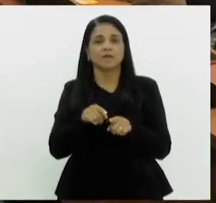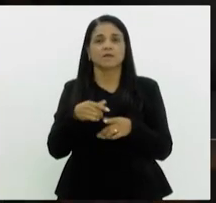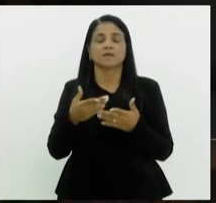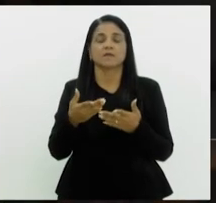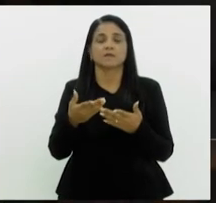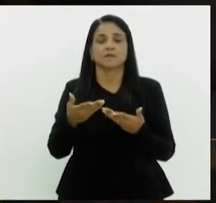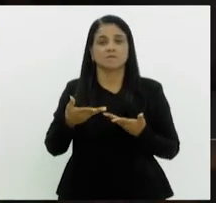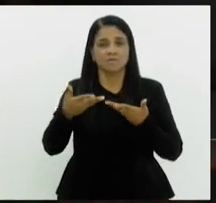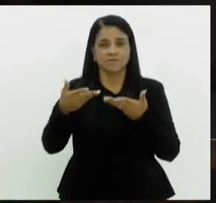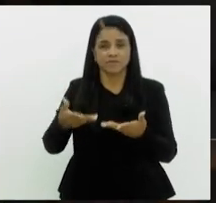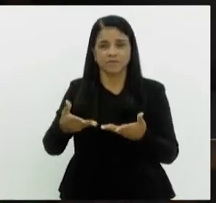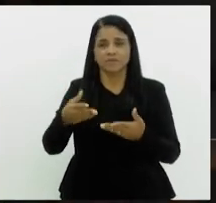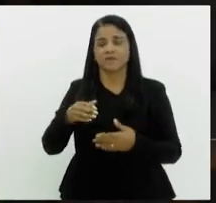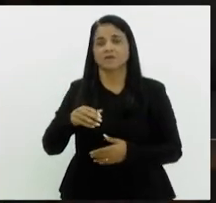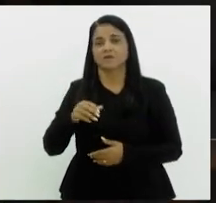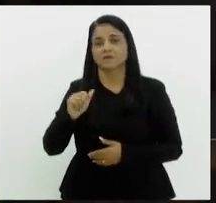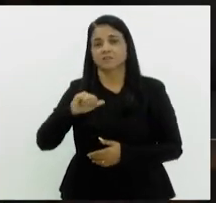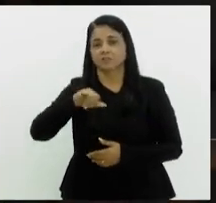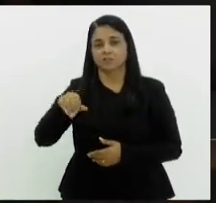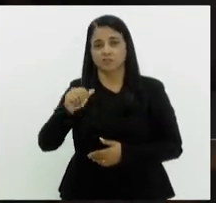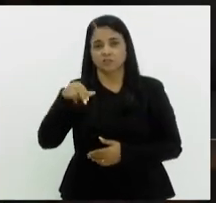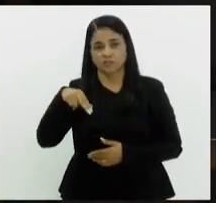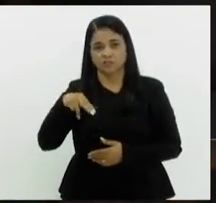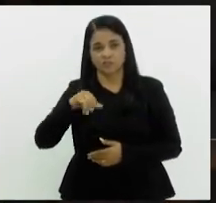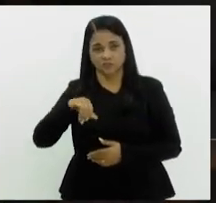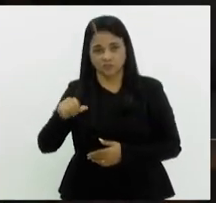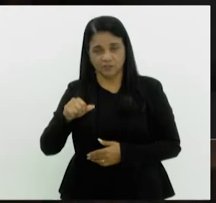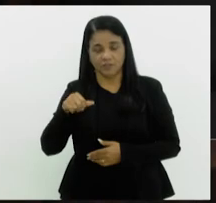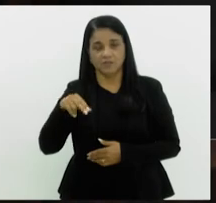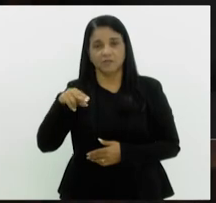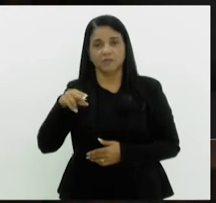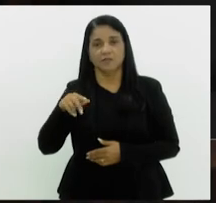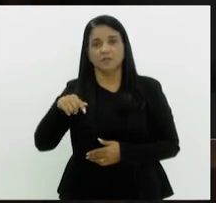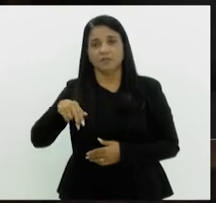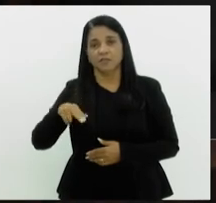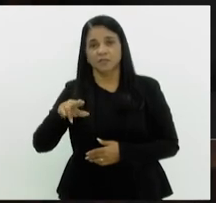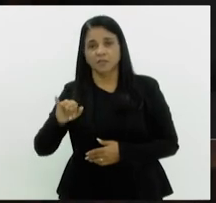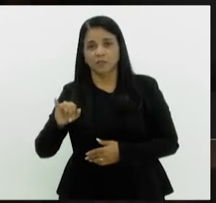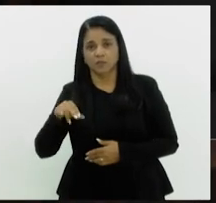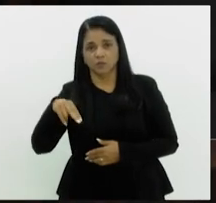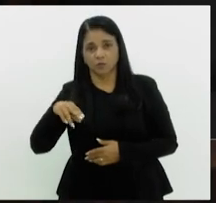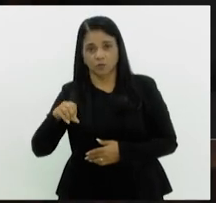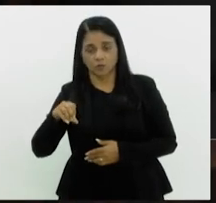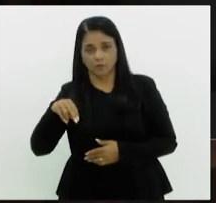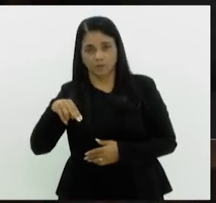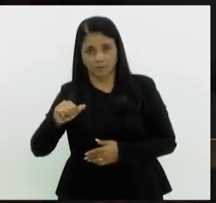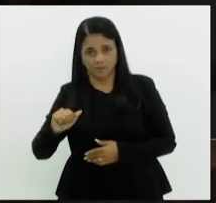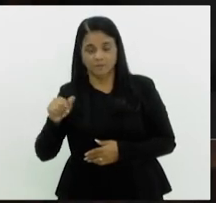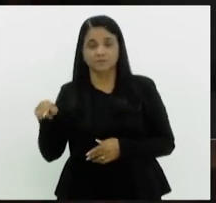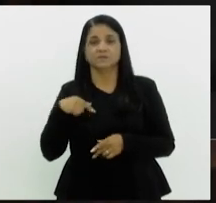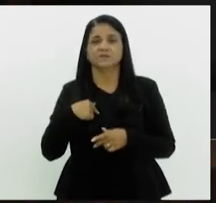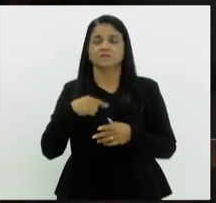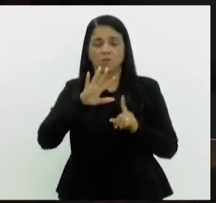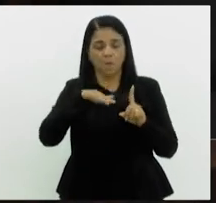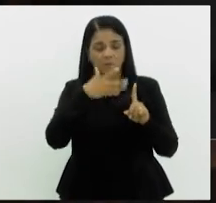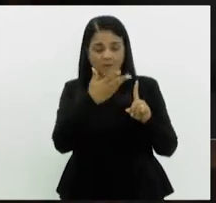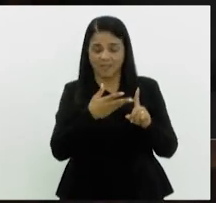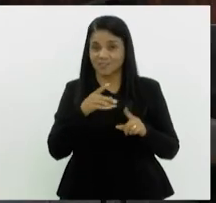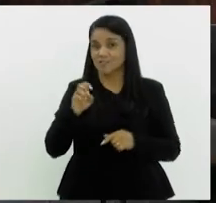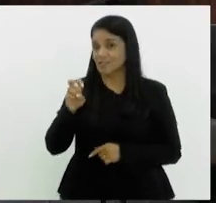Gnondi, atriz, para poder fazer a homenagem à nossa querida Helena Teodoro. A senhora tem